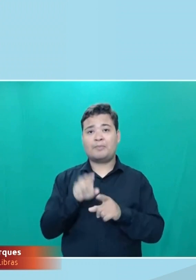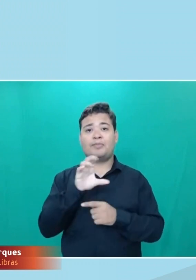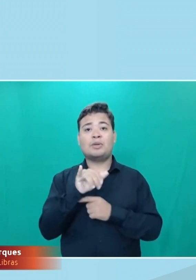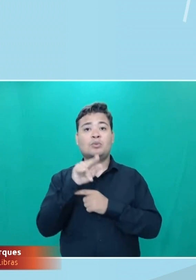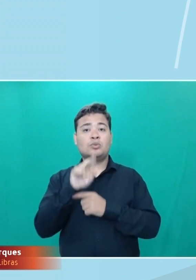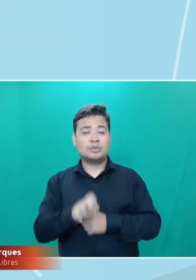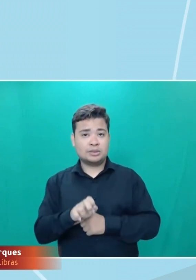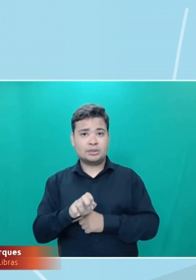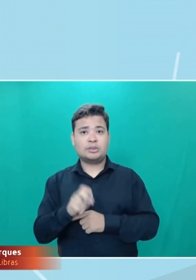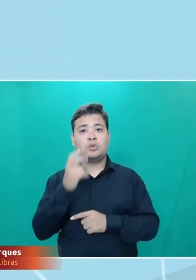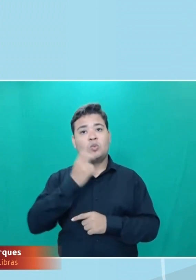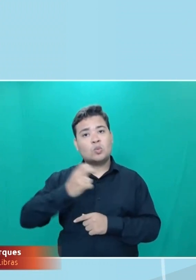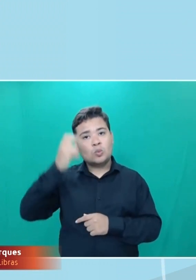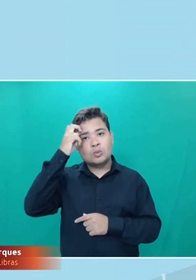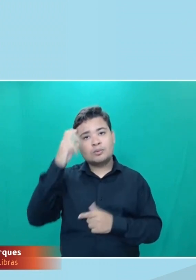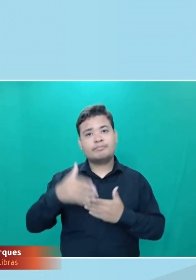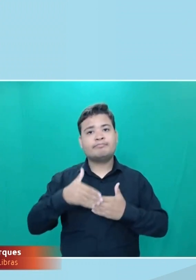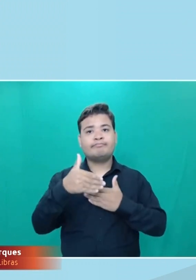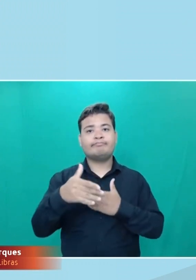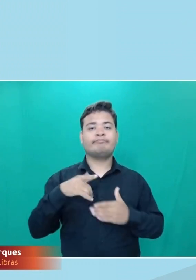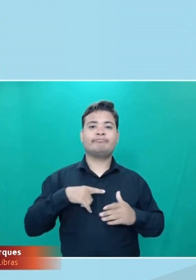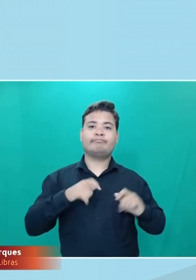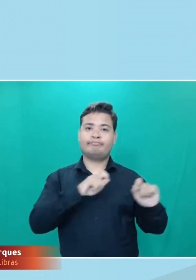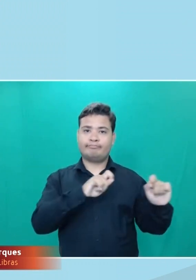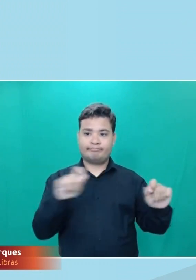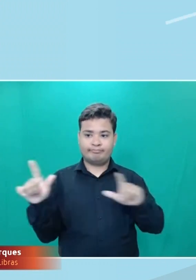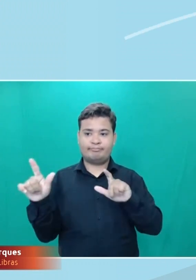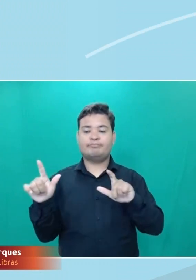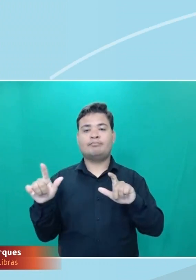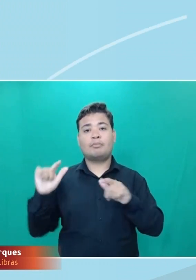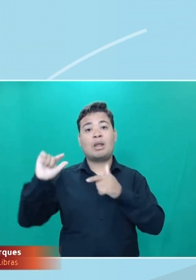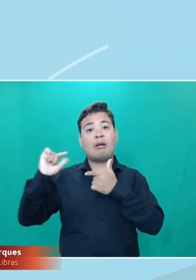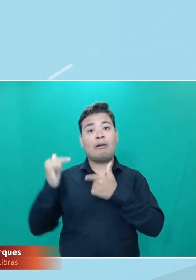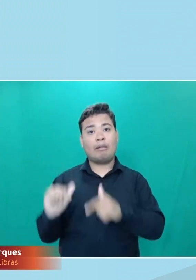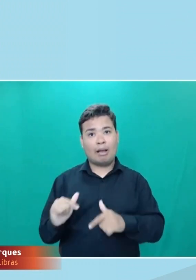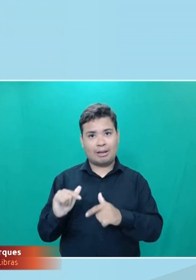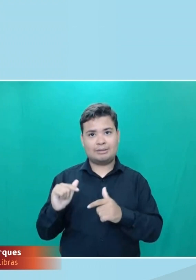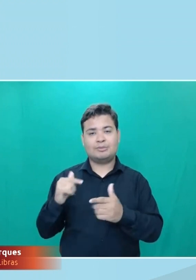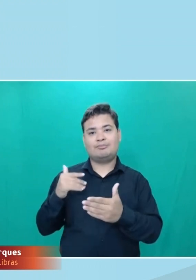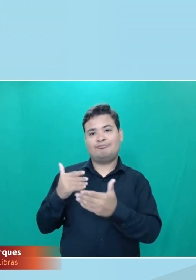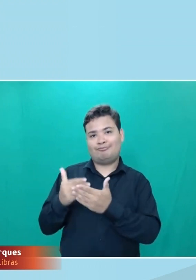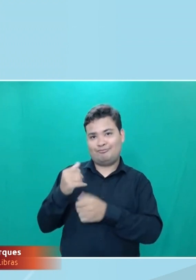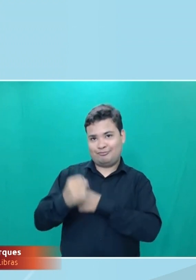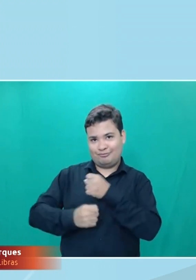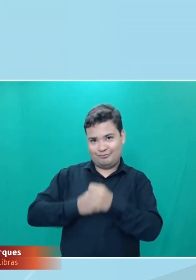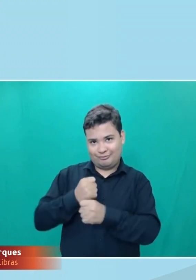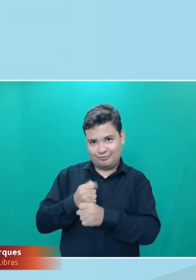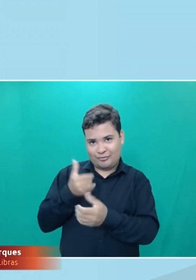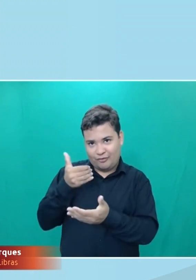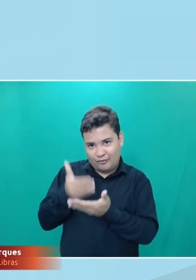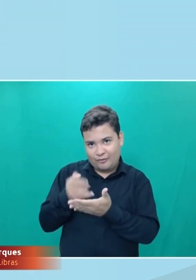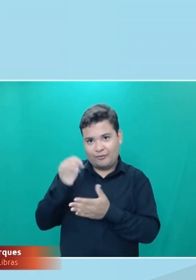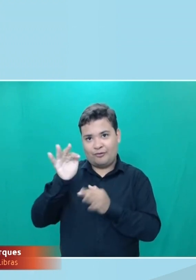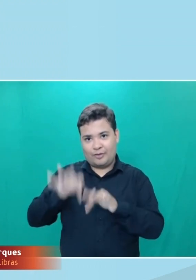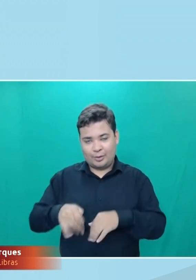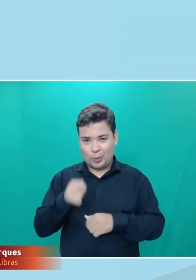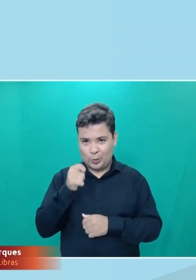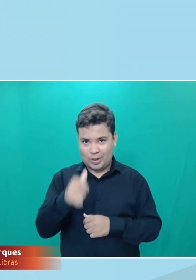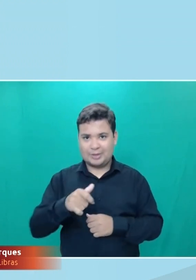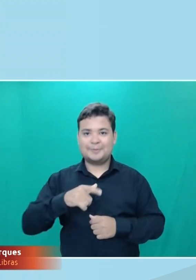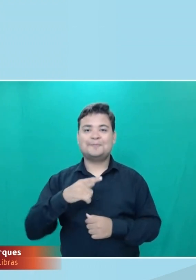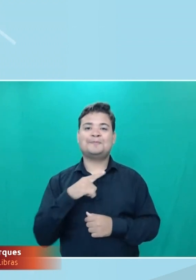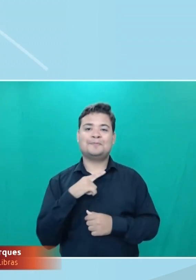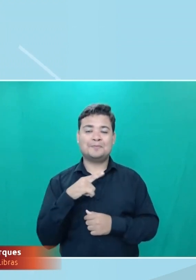começa a exibir a mostra Clássicos de Final de Ano. Esse ano, a iniciativa conta com